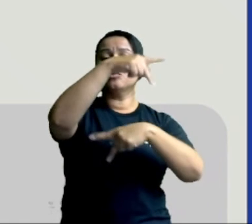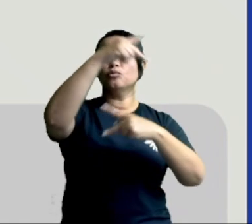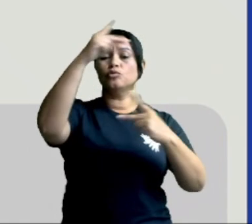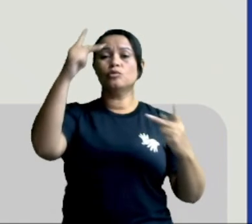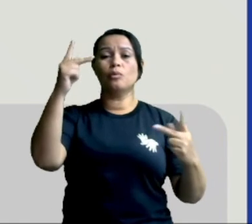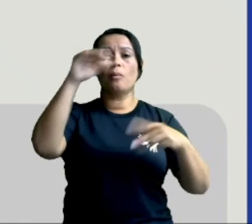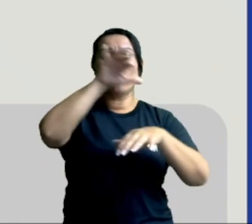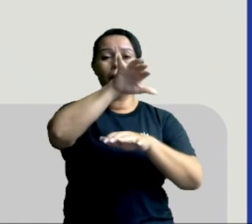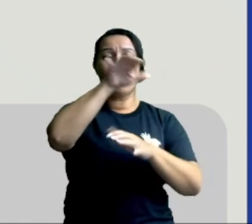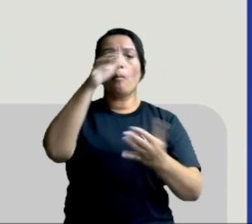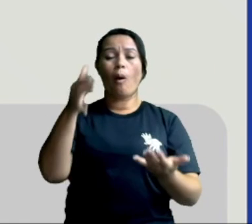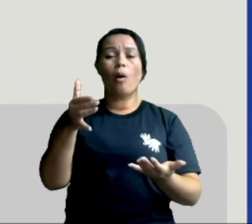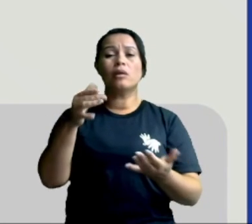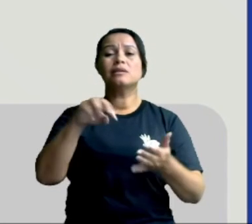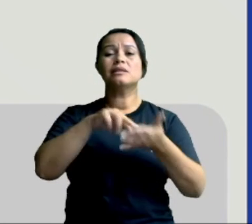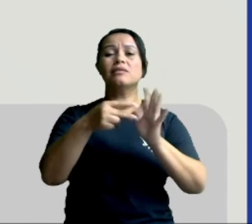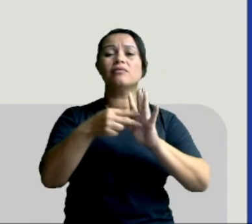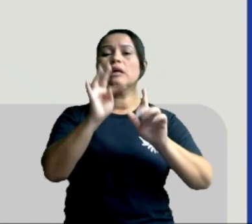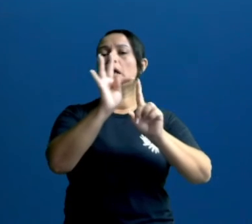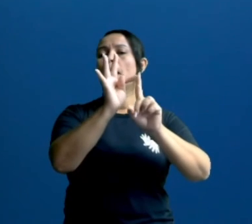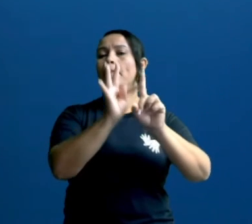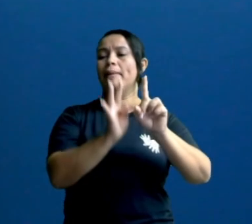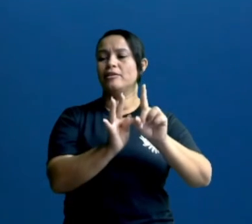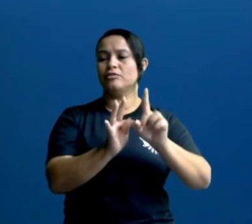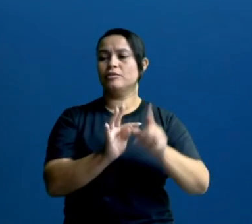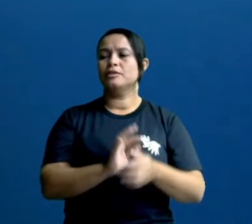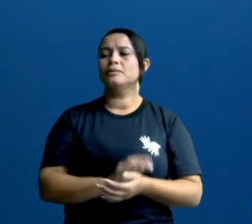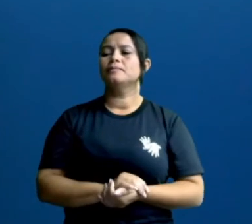encontramos baixas temperaturas